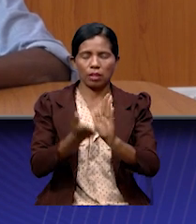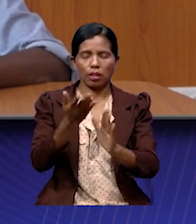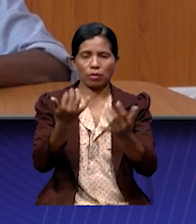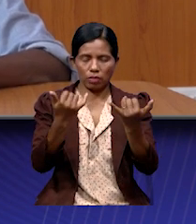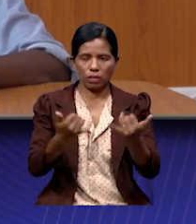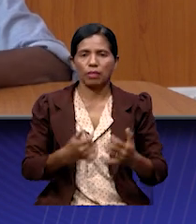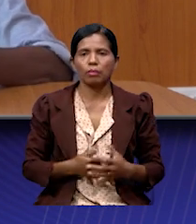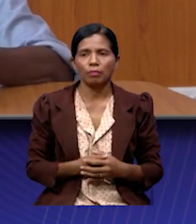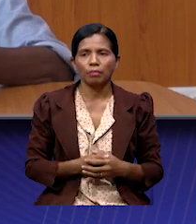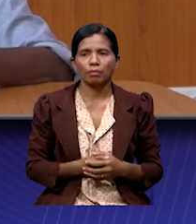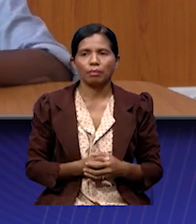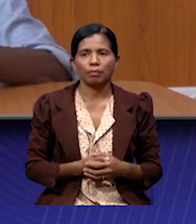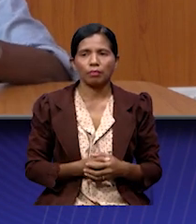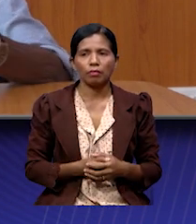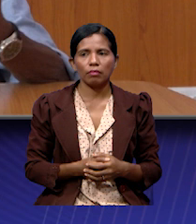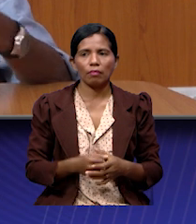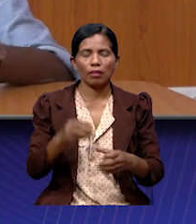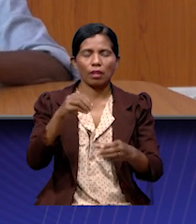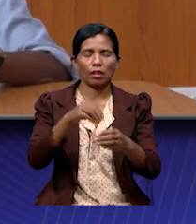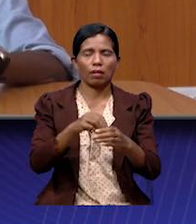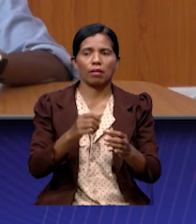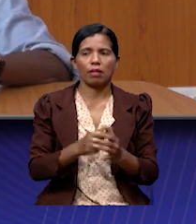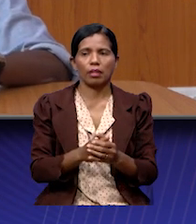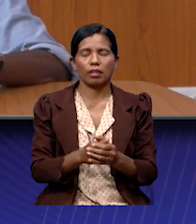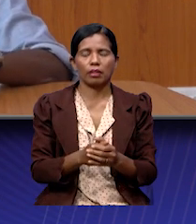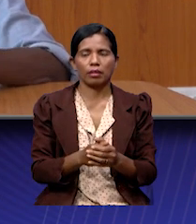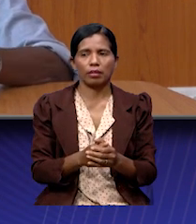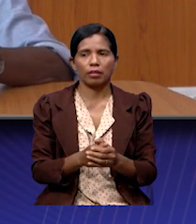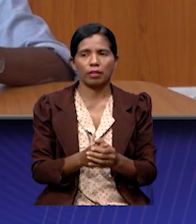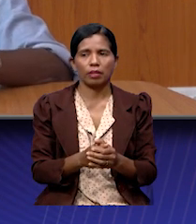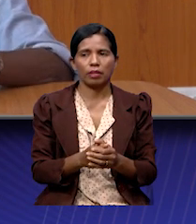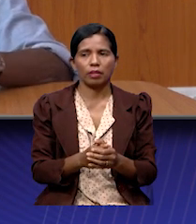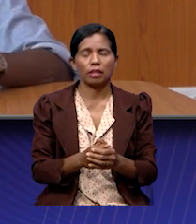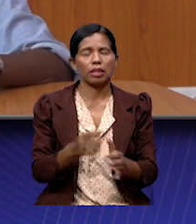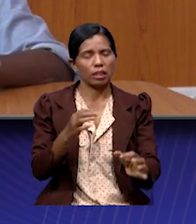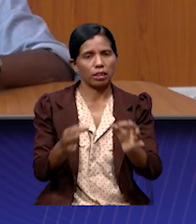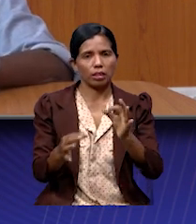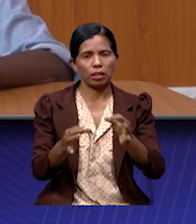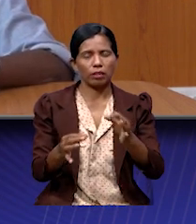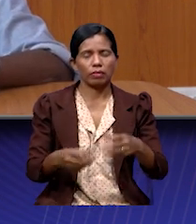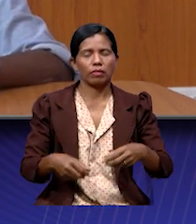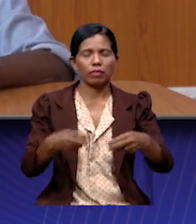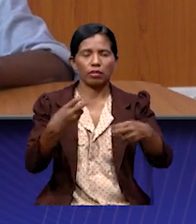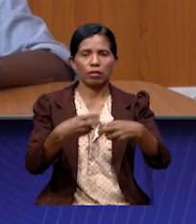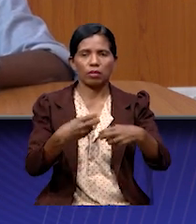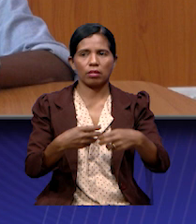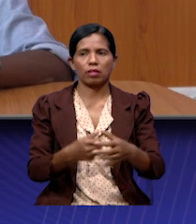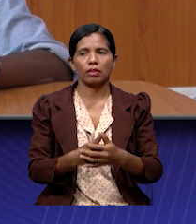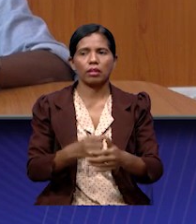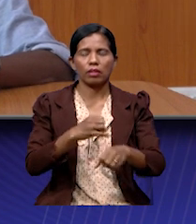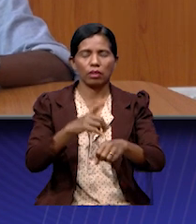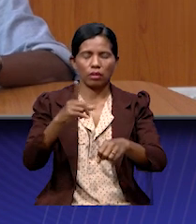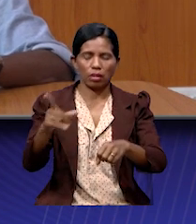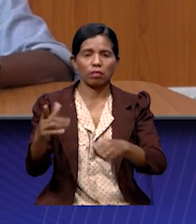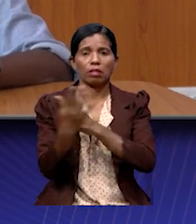mas nem sai mas caso de tambor cara que a lá os cara começa a impacto se bem situação internacional lá nessa Rússia